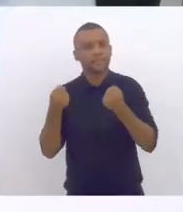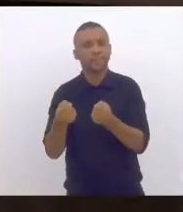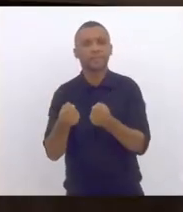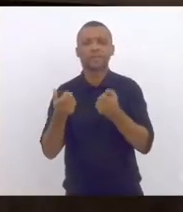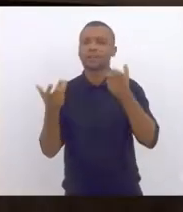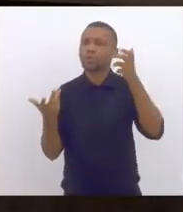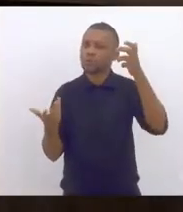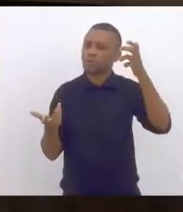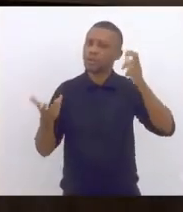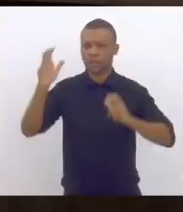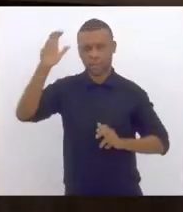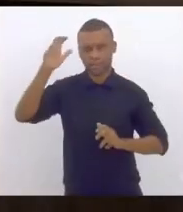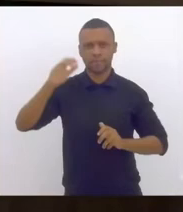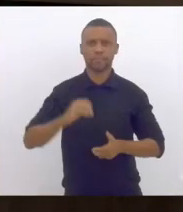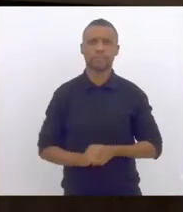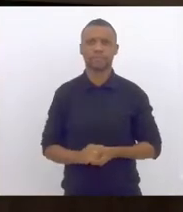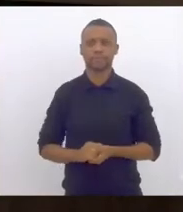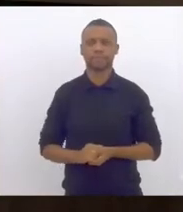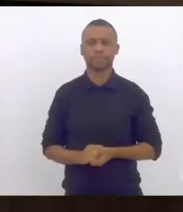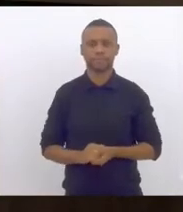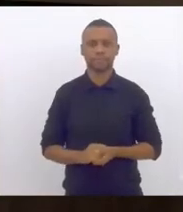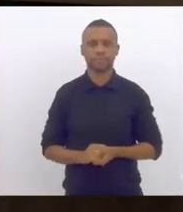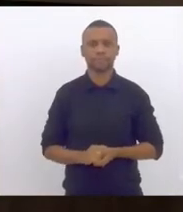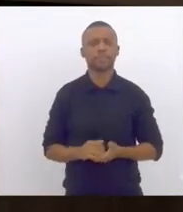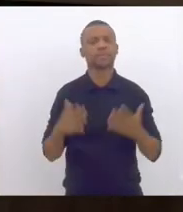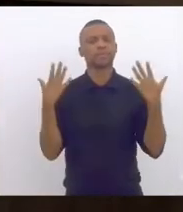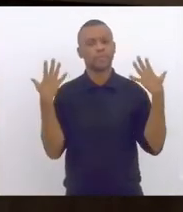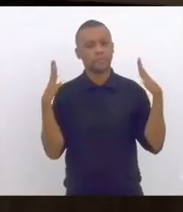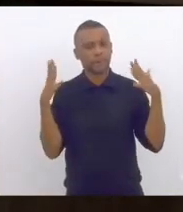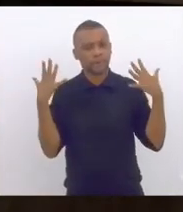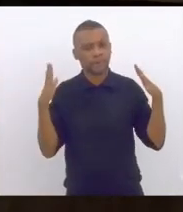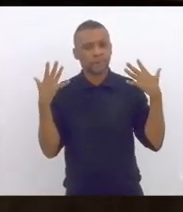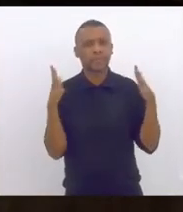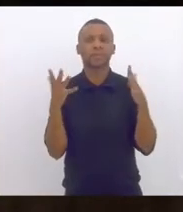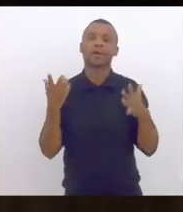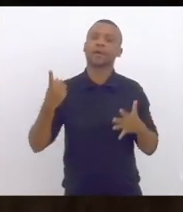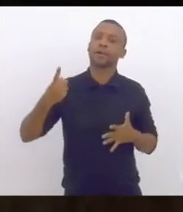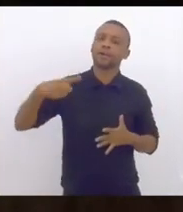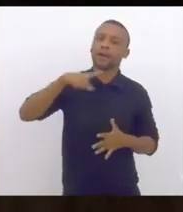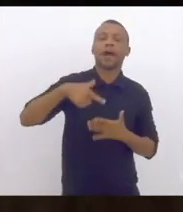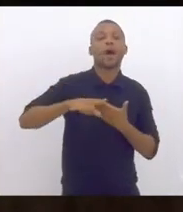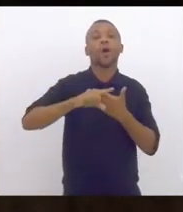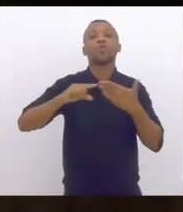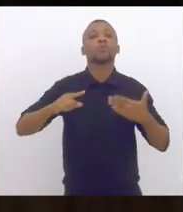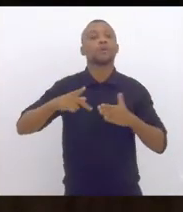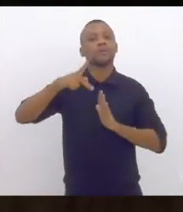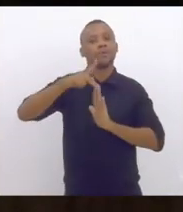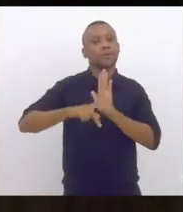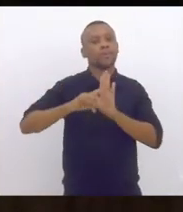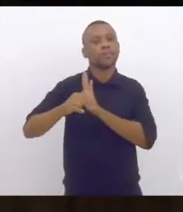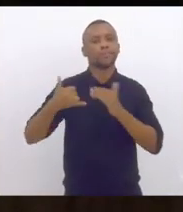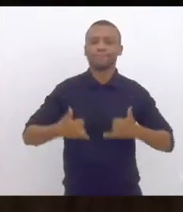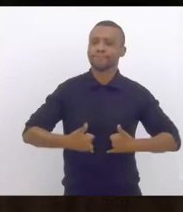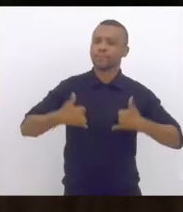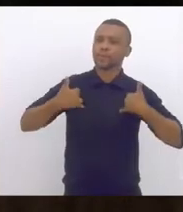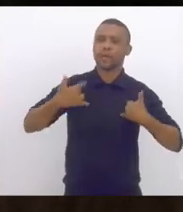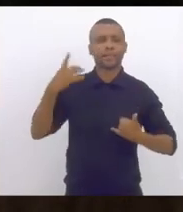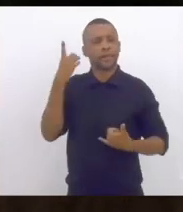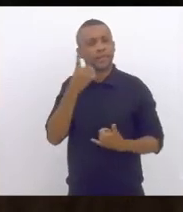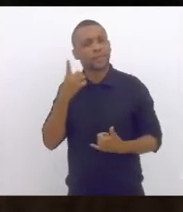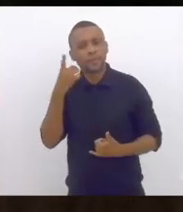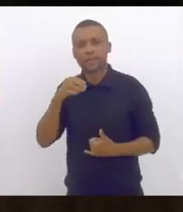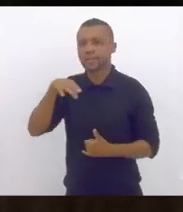clima. Eu queria parabenizar a autora desse projeto, nobre